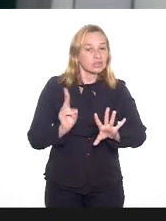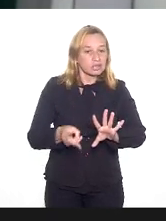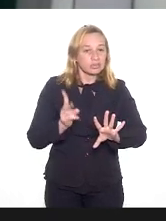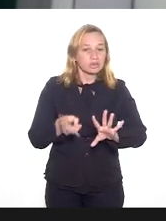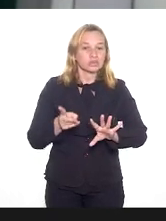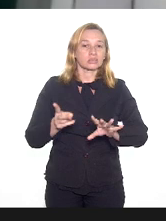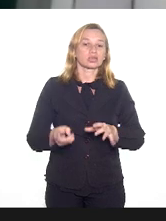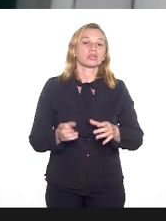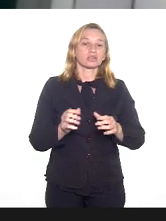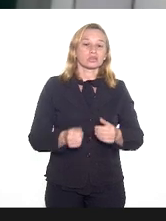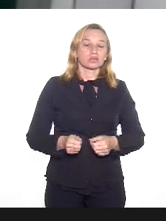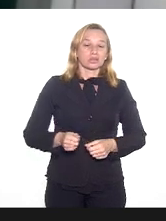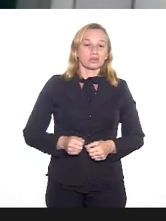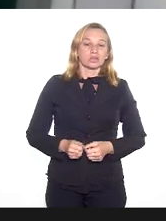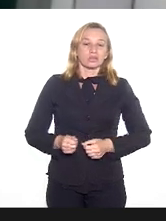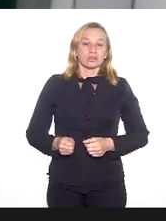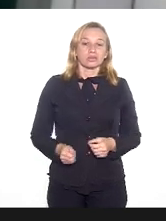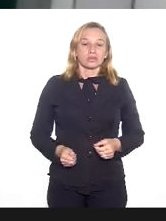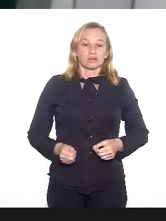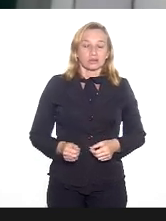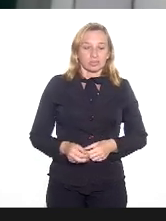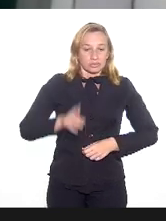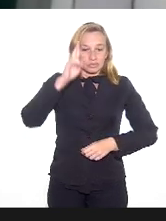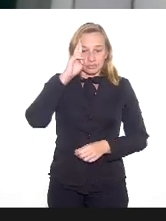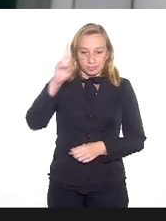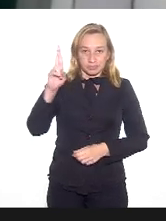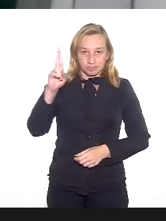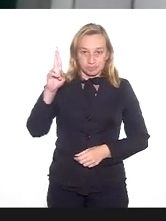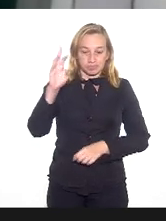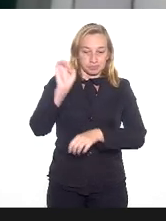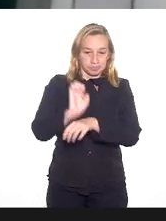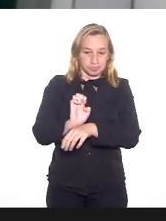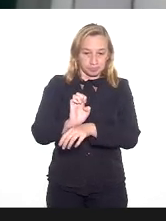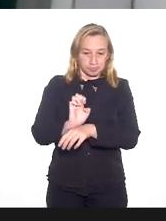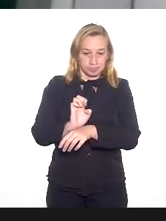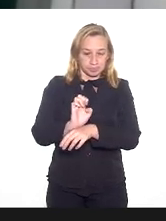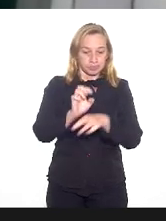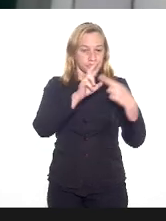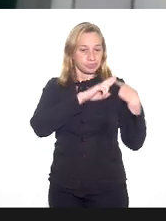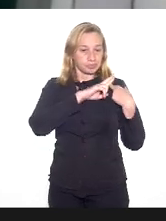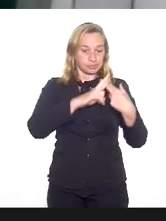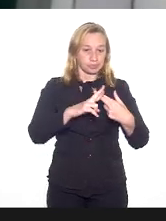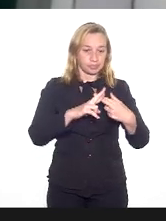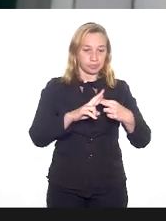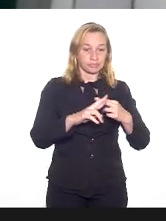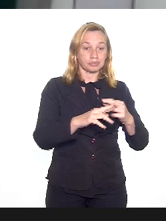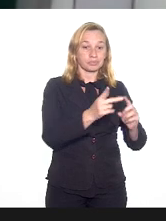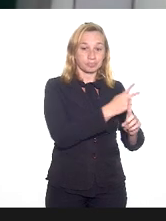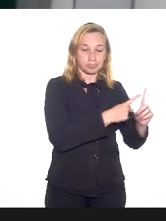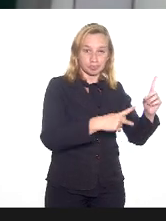o tempo todo, as autoridades estaduais responsáveis por essas operações